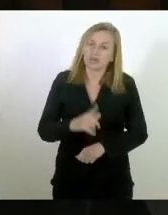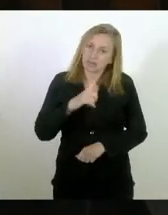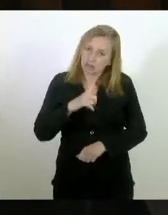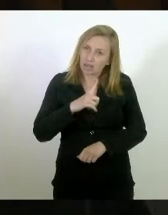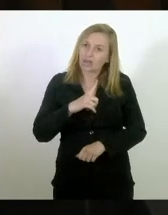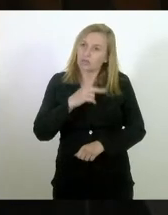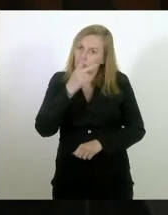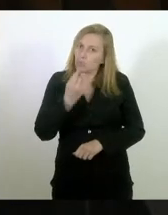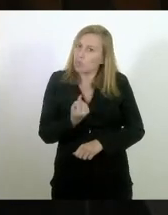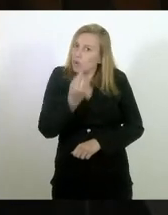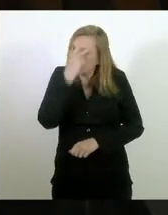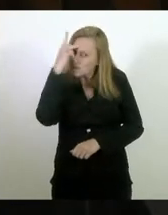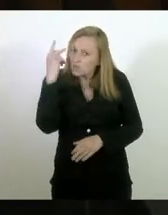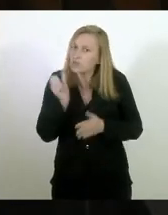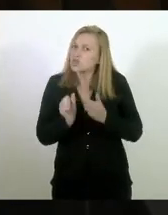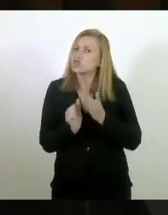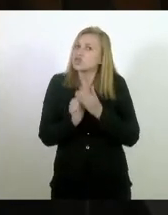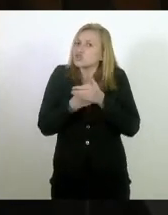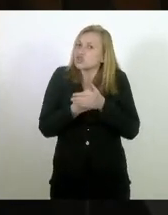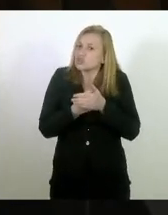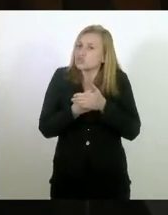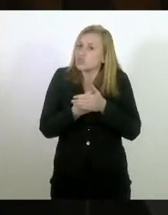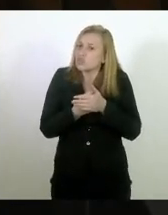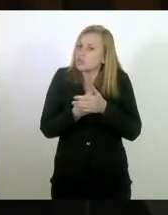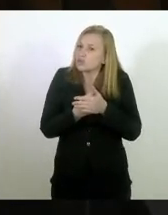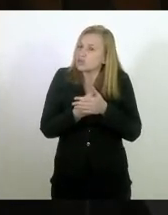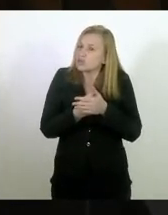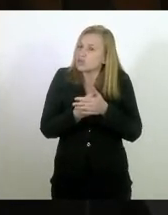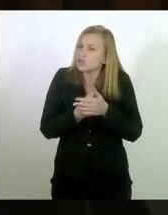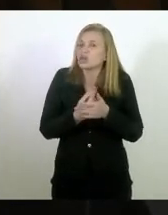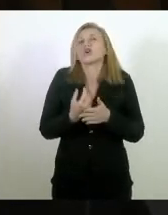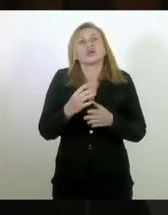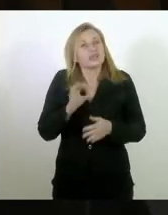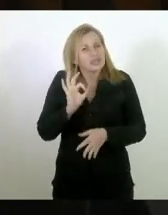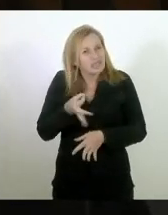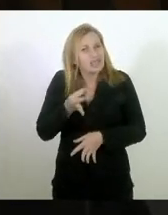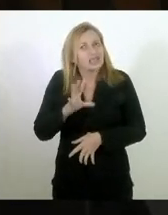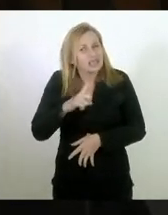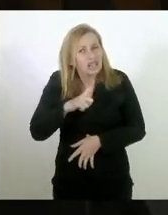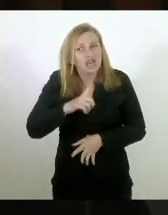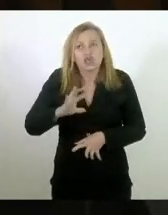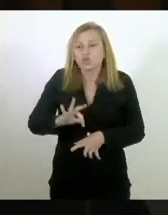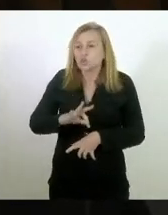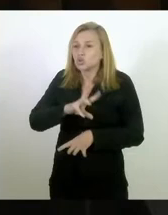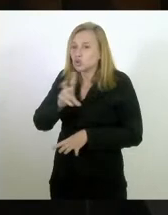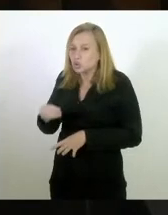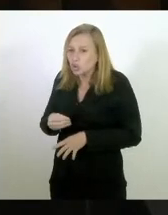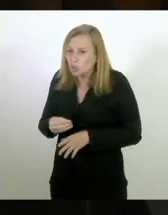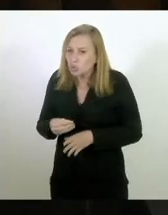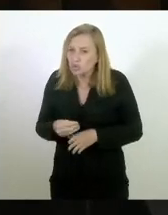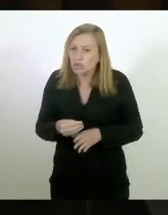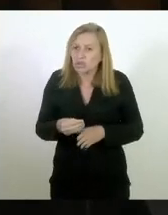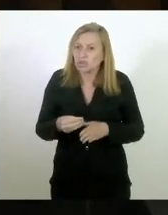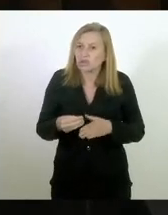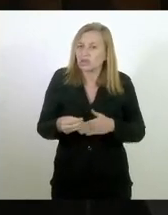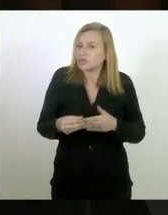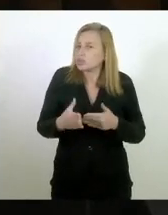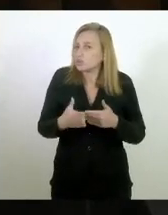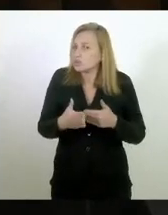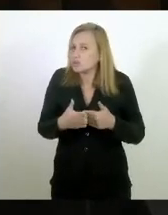disso é óbvio que tem toda depredação de qualquer templo religioso